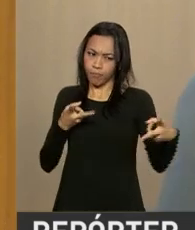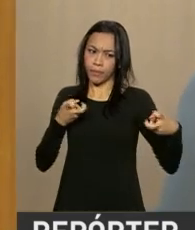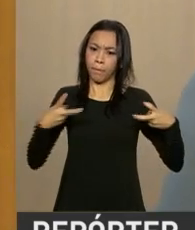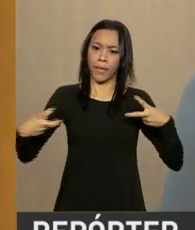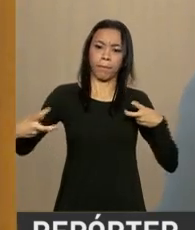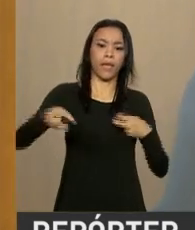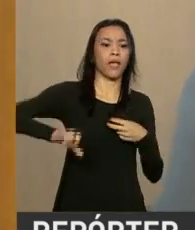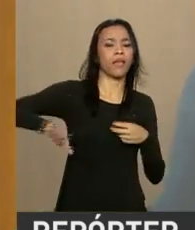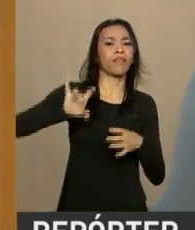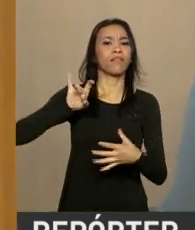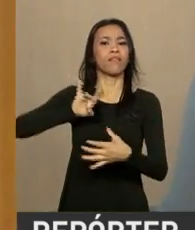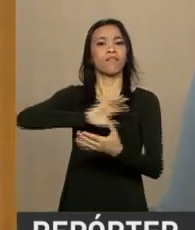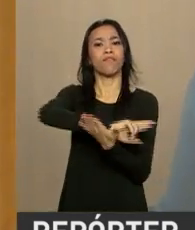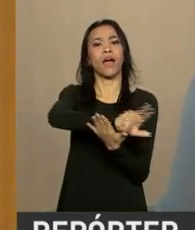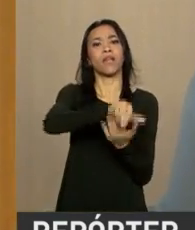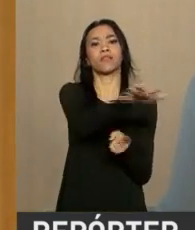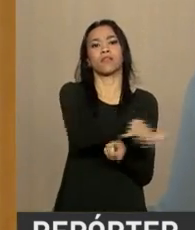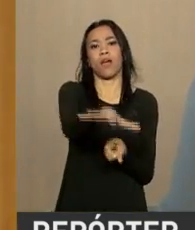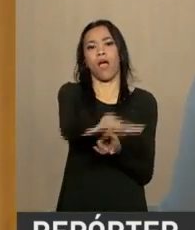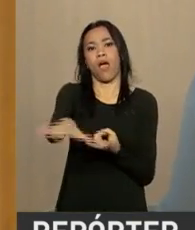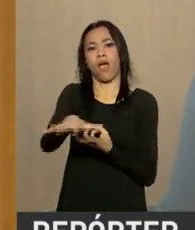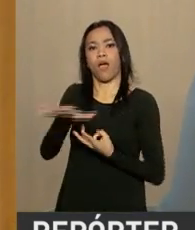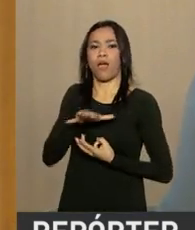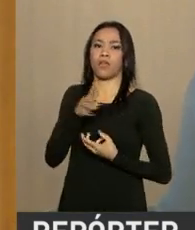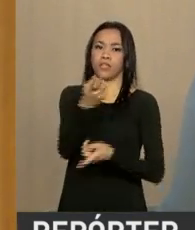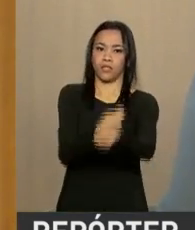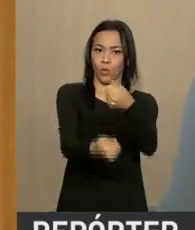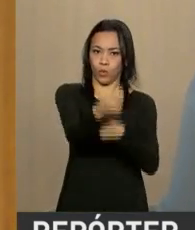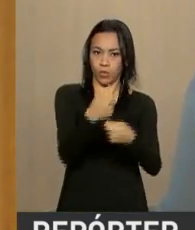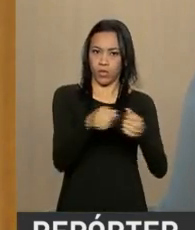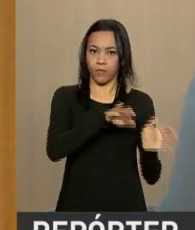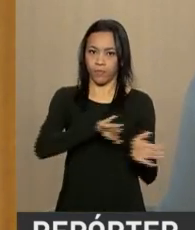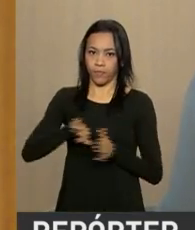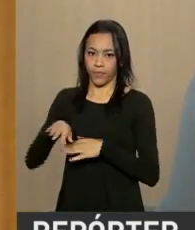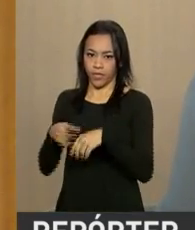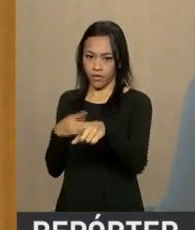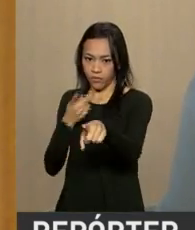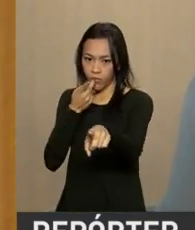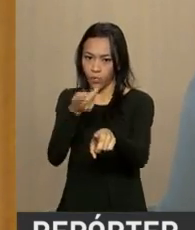vários setores da economia. Depois de um período, longo período de